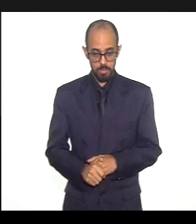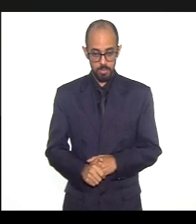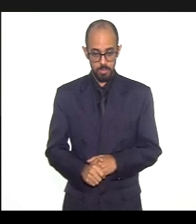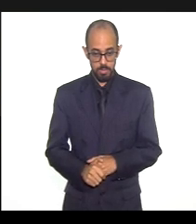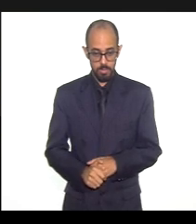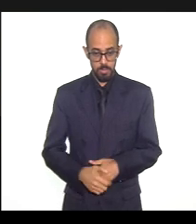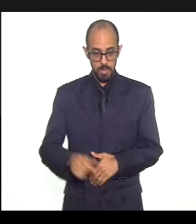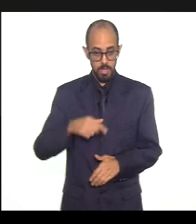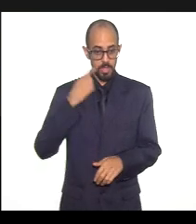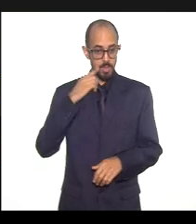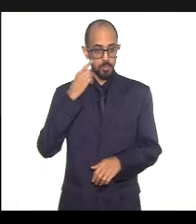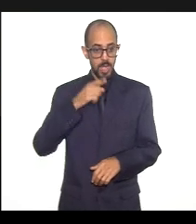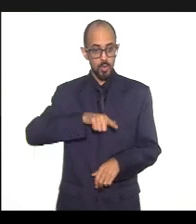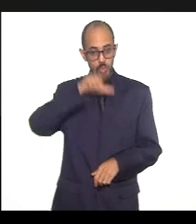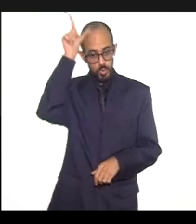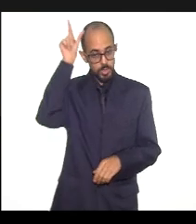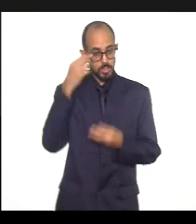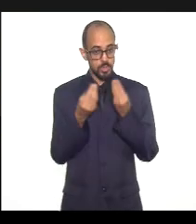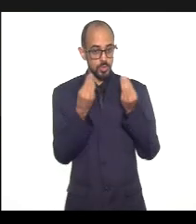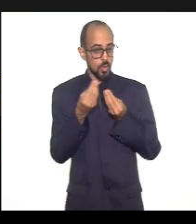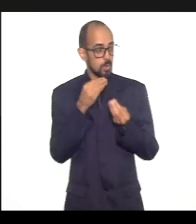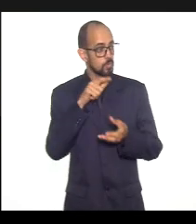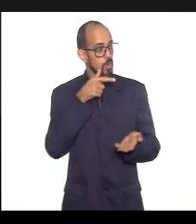Deputado Luiz, como foi ontem?